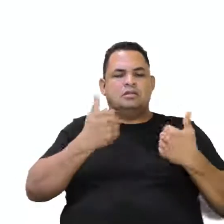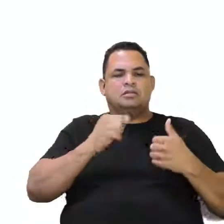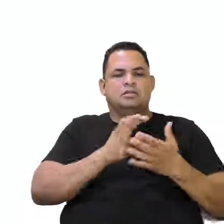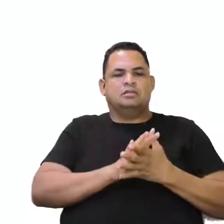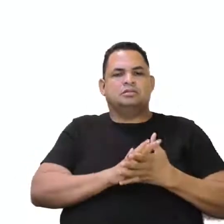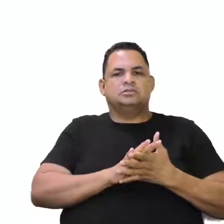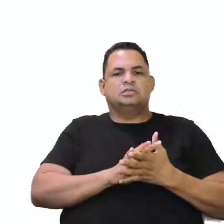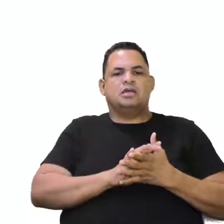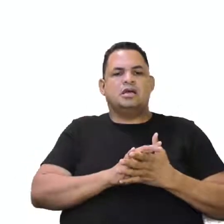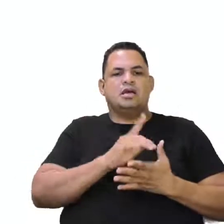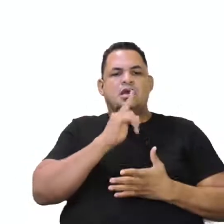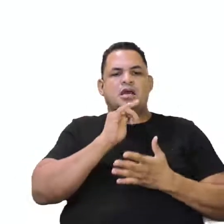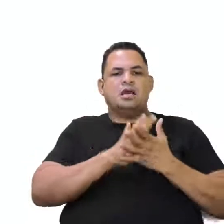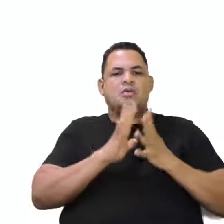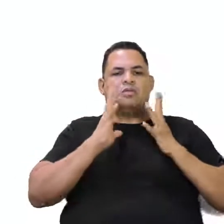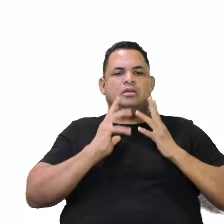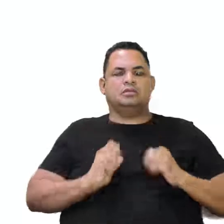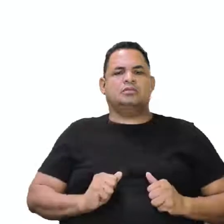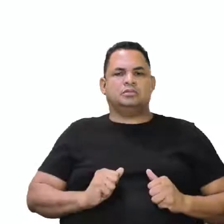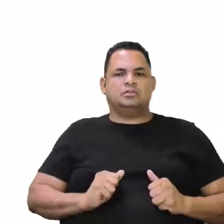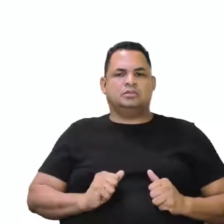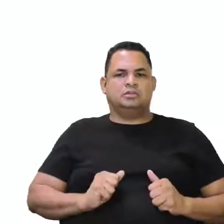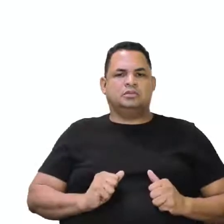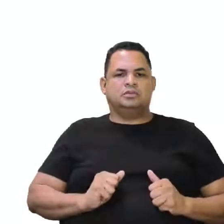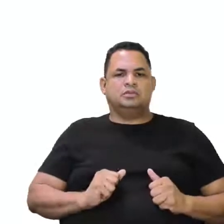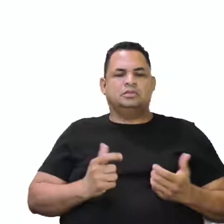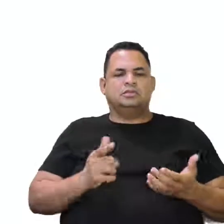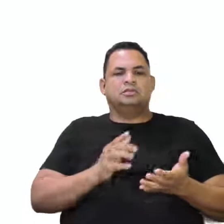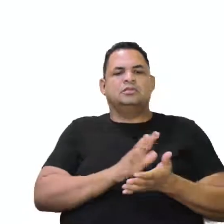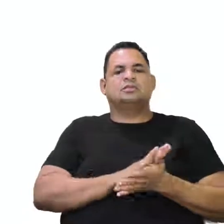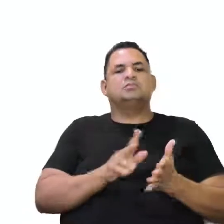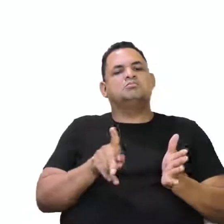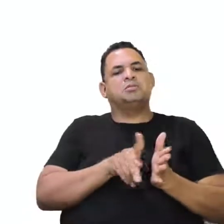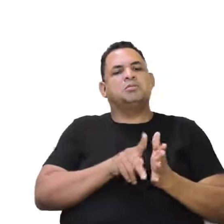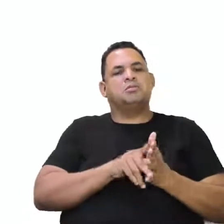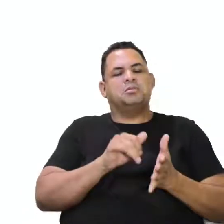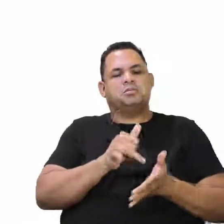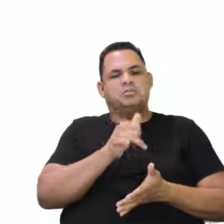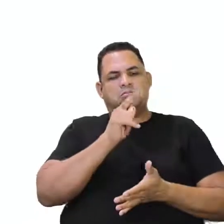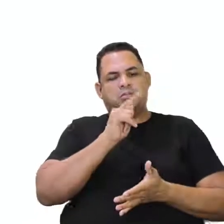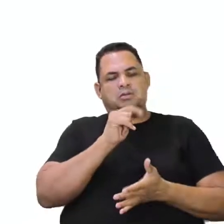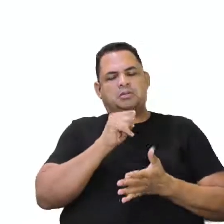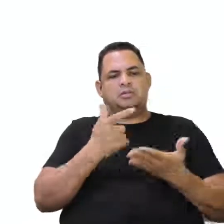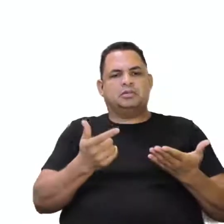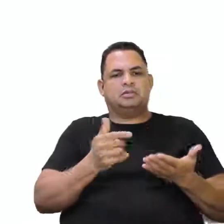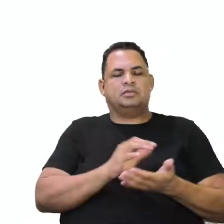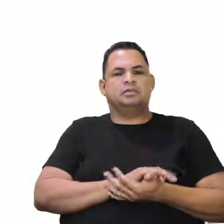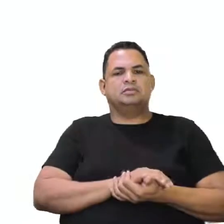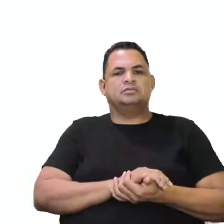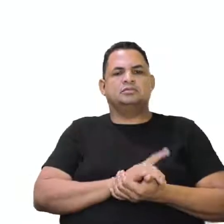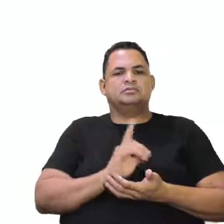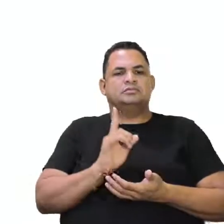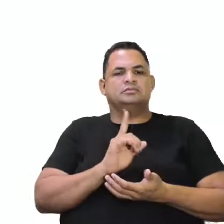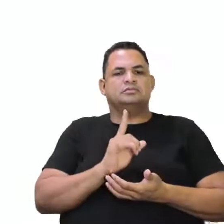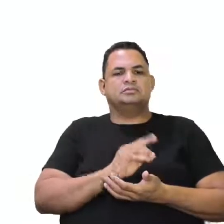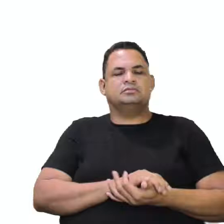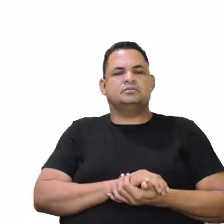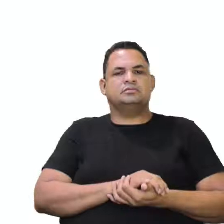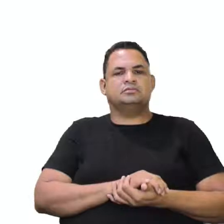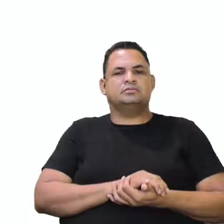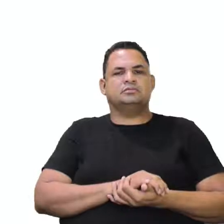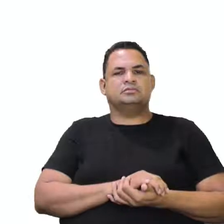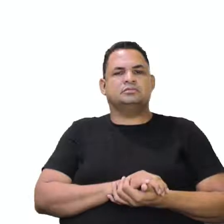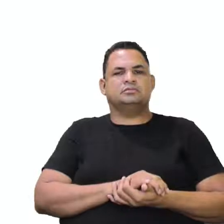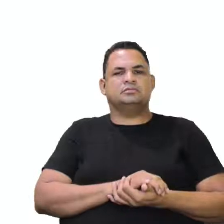Não tem, né? A gente tem muita água, principalmente na forma de geleiras, mas essa água não é para a gente beber, não